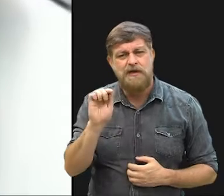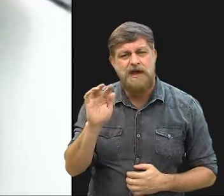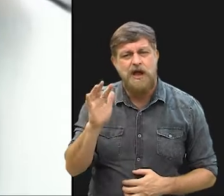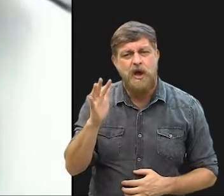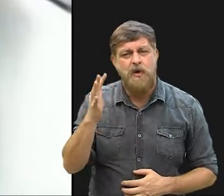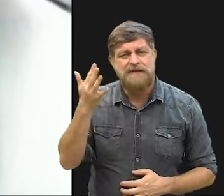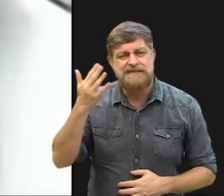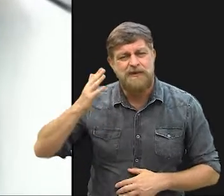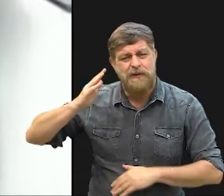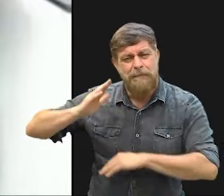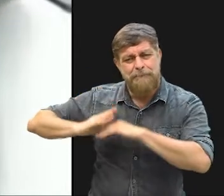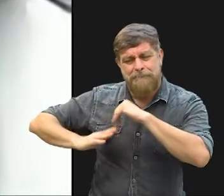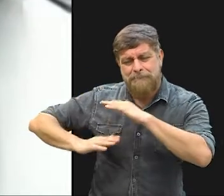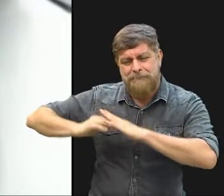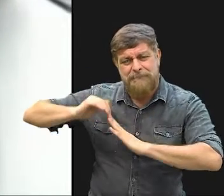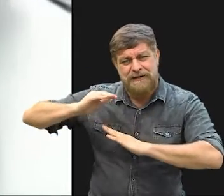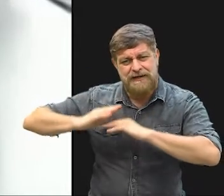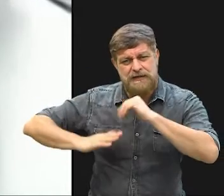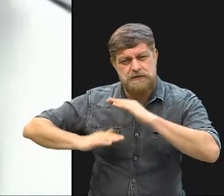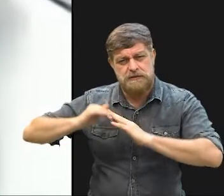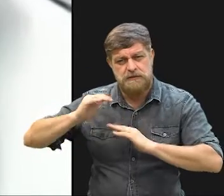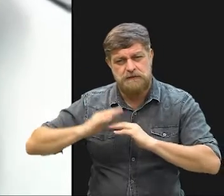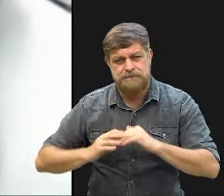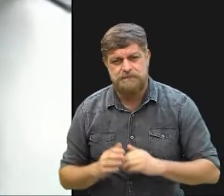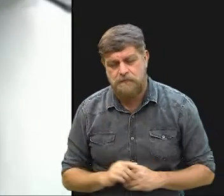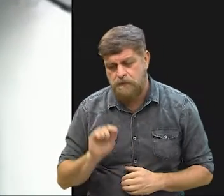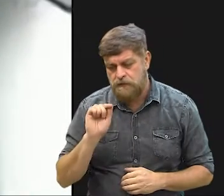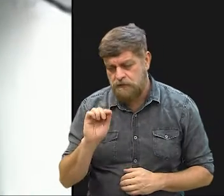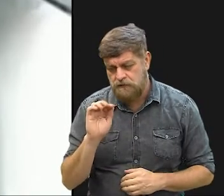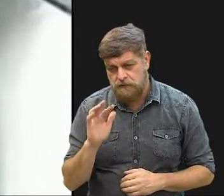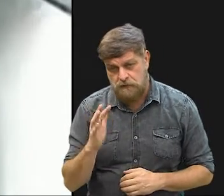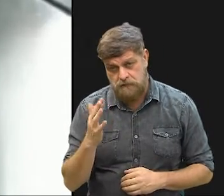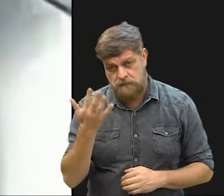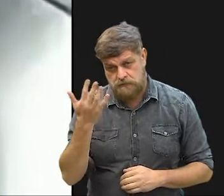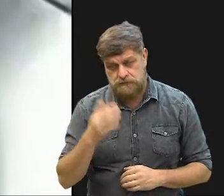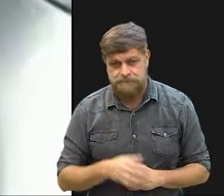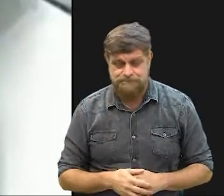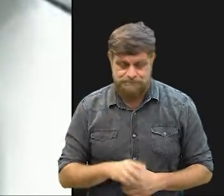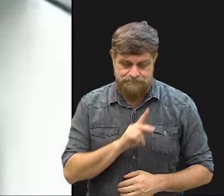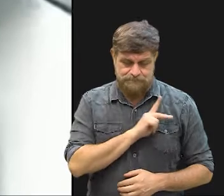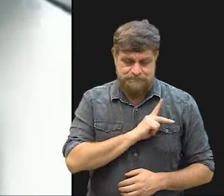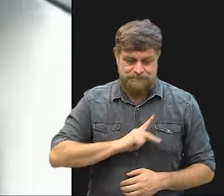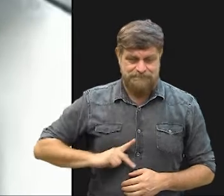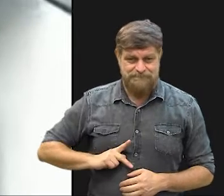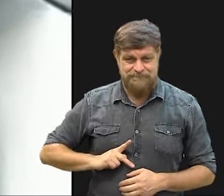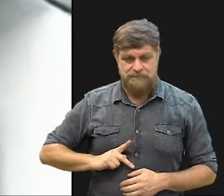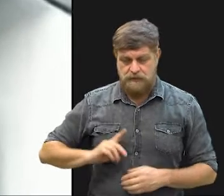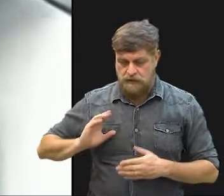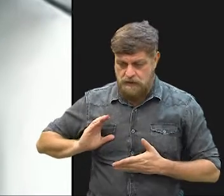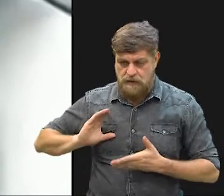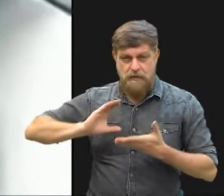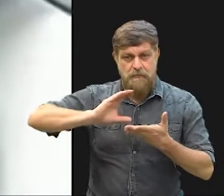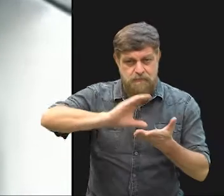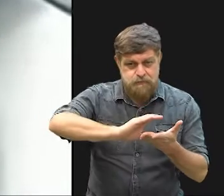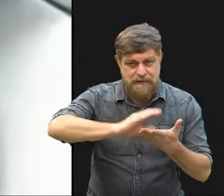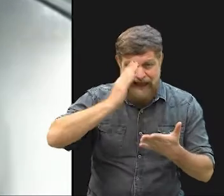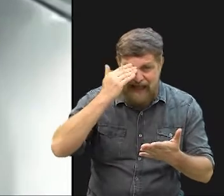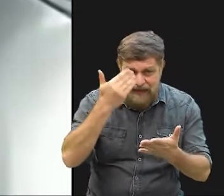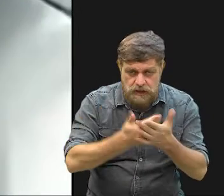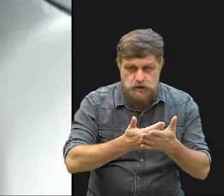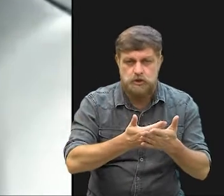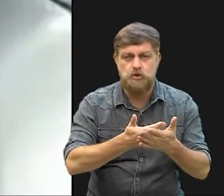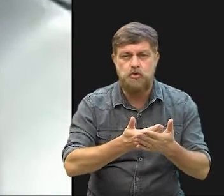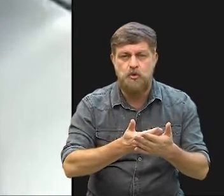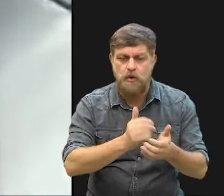triste com a atitude, com o que acabou acontecendo, porém, foi o presidente que mais investiu no futebol feminino, quem